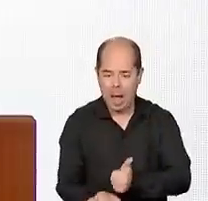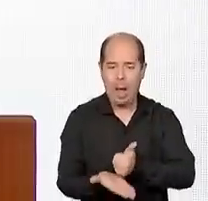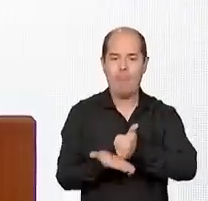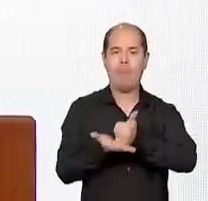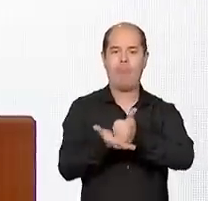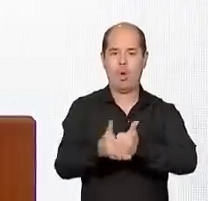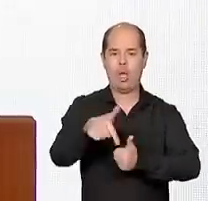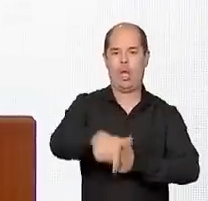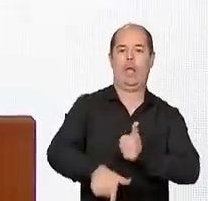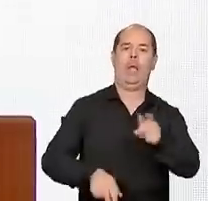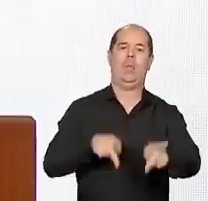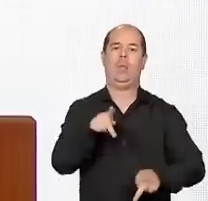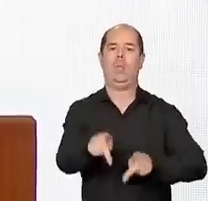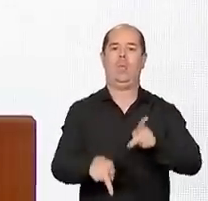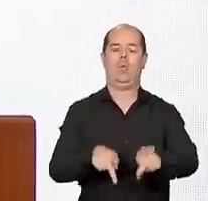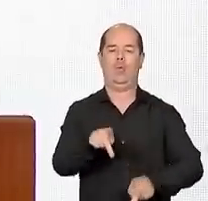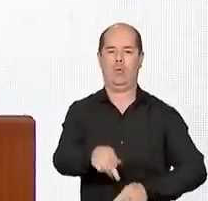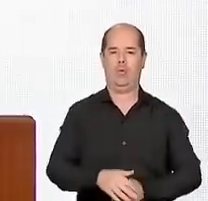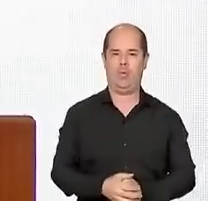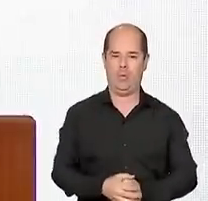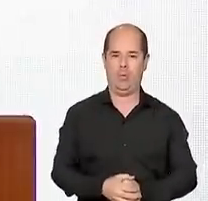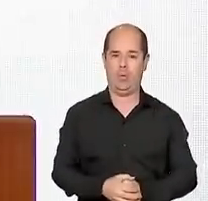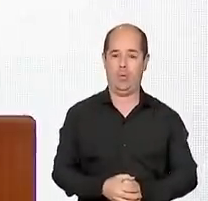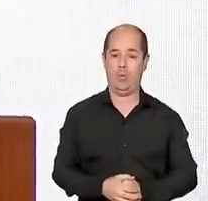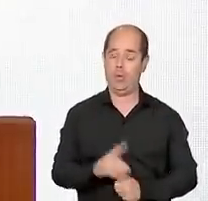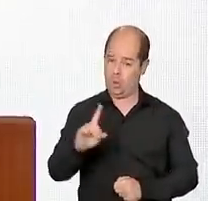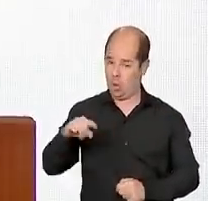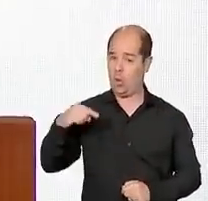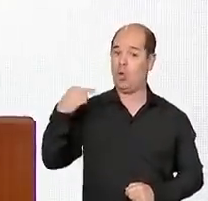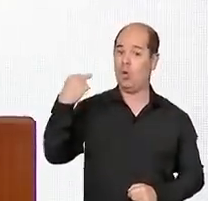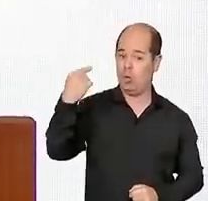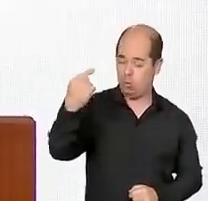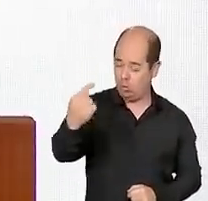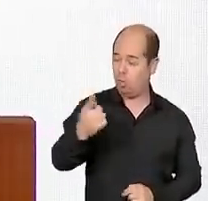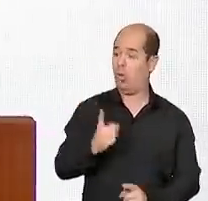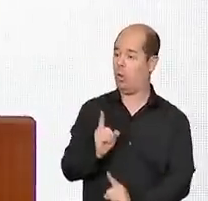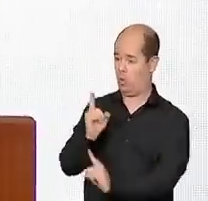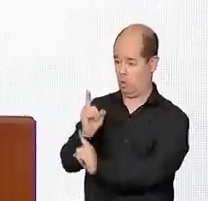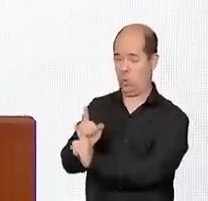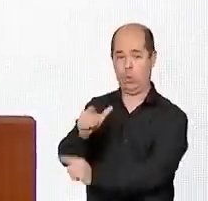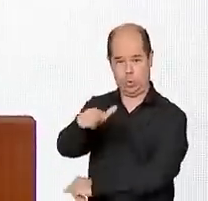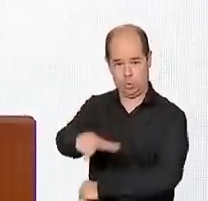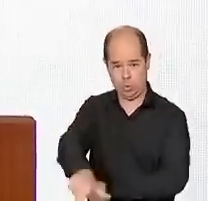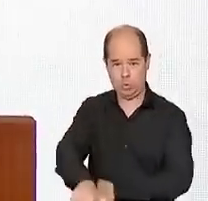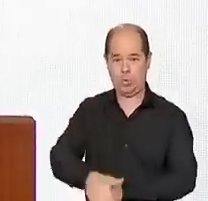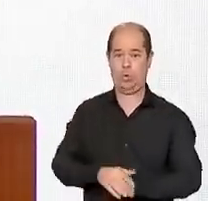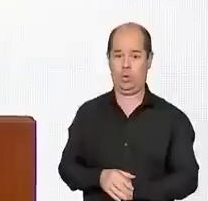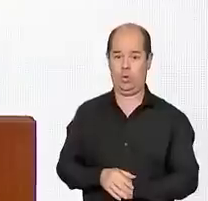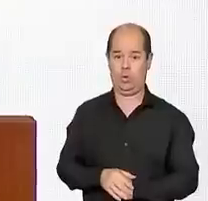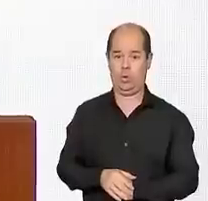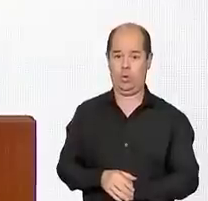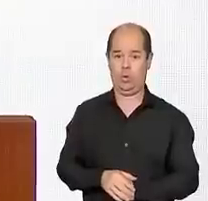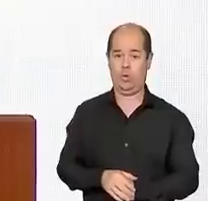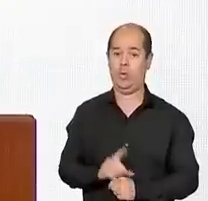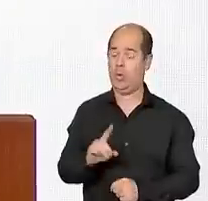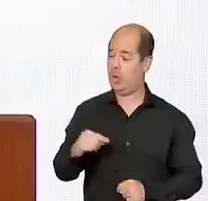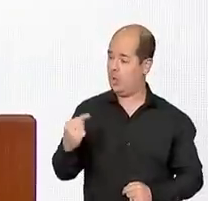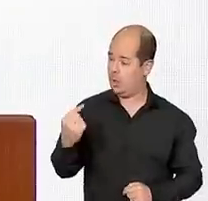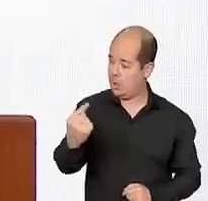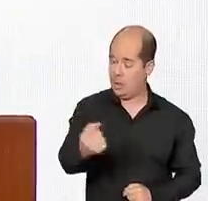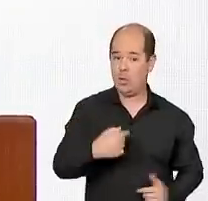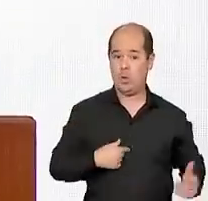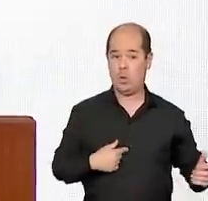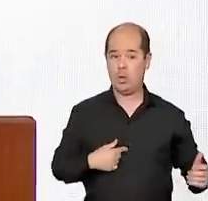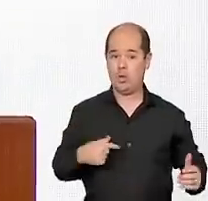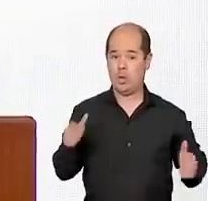Nos reencontraremos muito em breve em outras agendas e que perpassa pela nossa participação